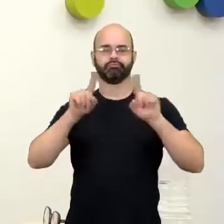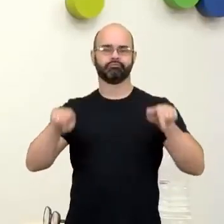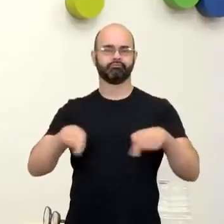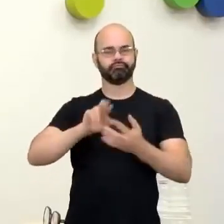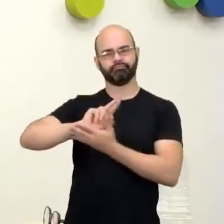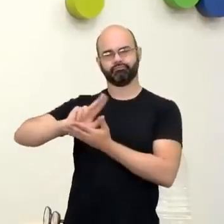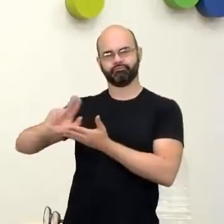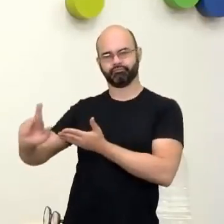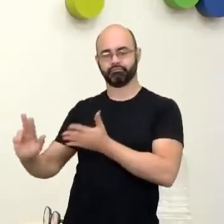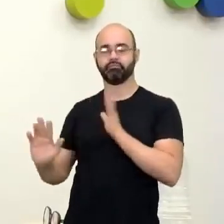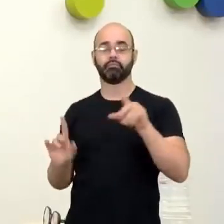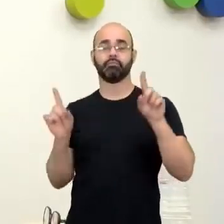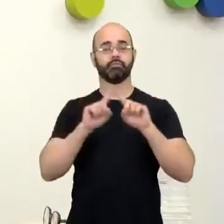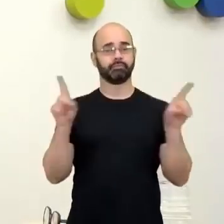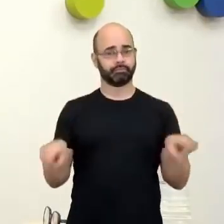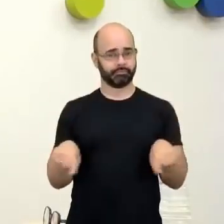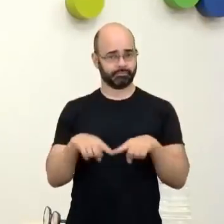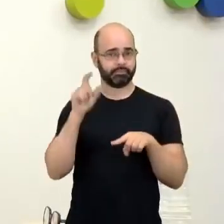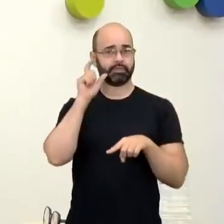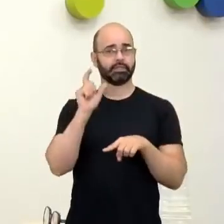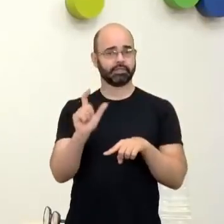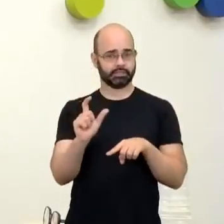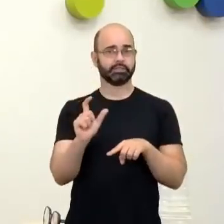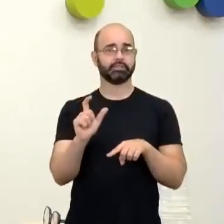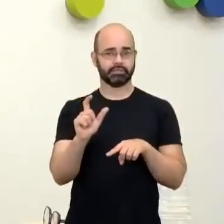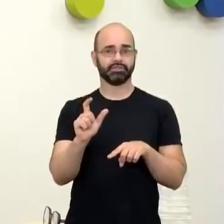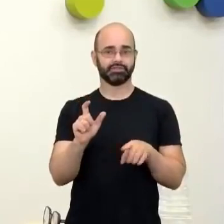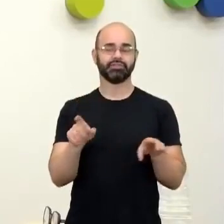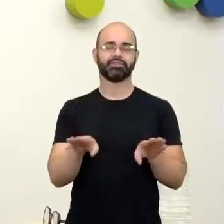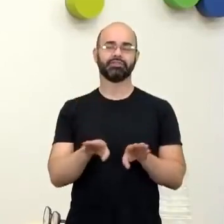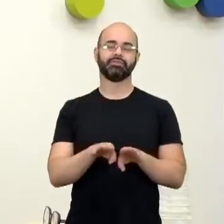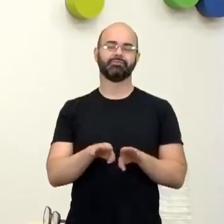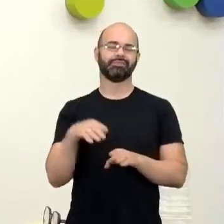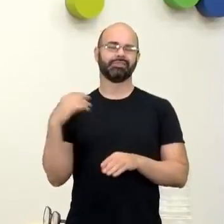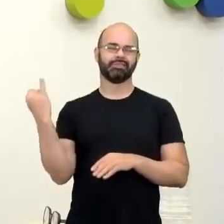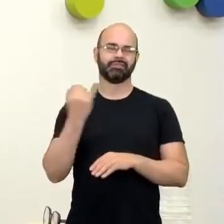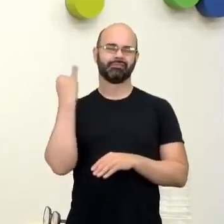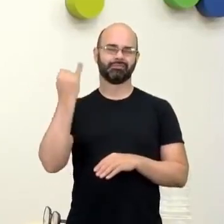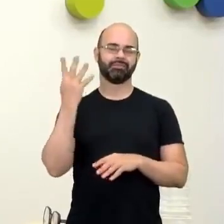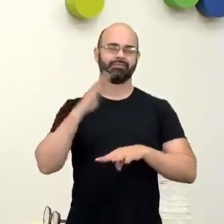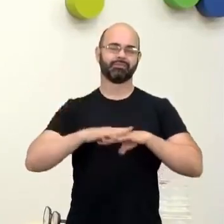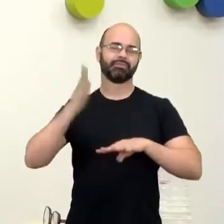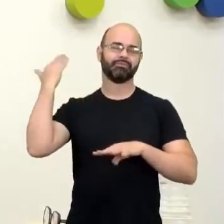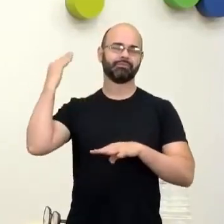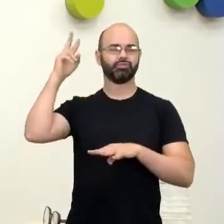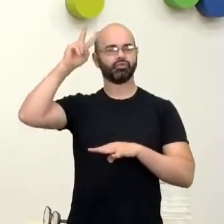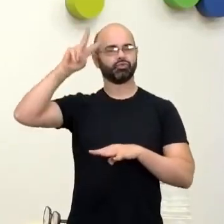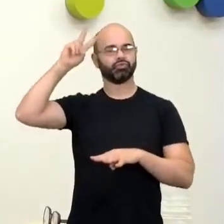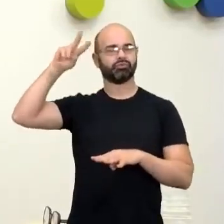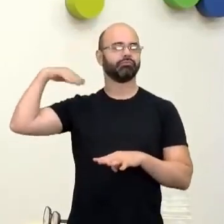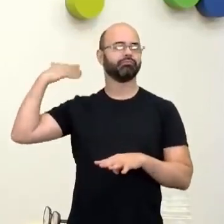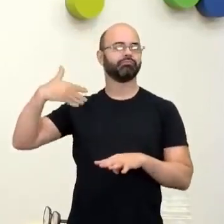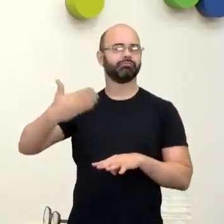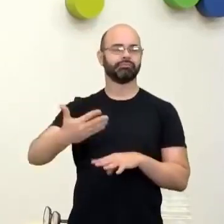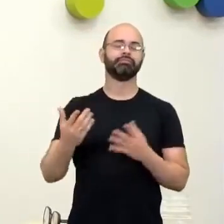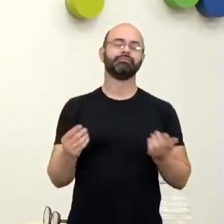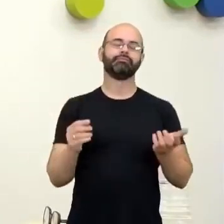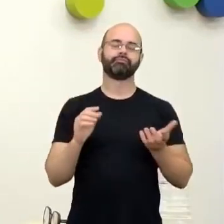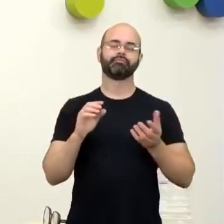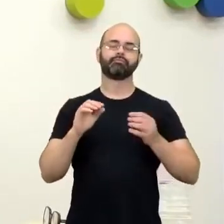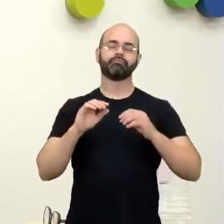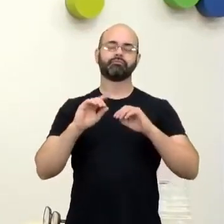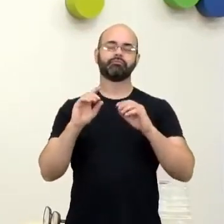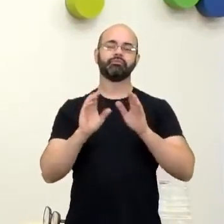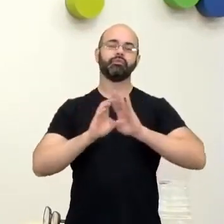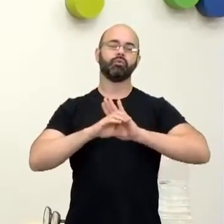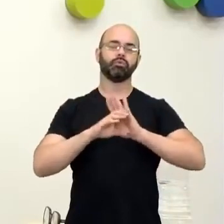figura bastante interessante e assim e muito, muito importante lá na história da matemática. A gente vai tentar conceituar, mostrar algumas coisinhas